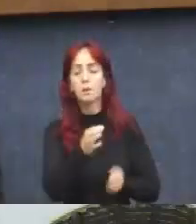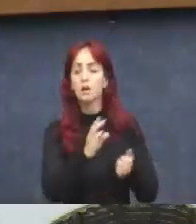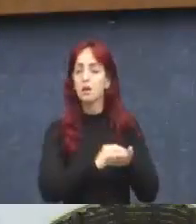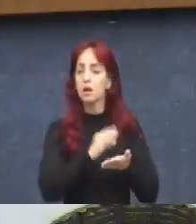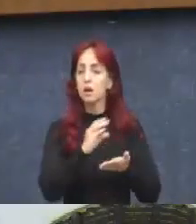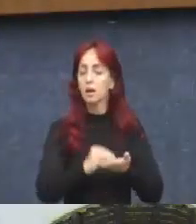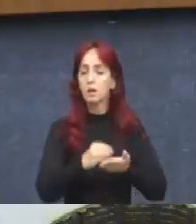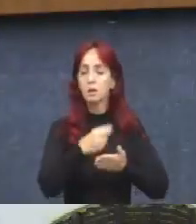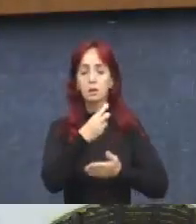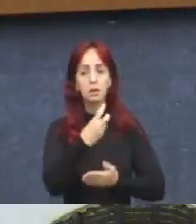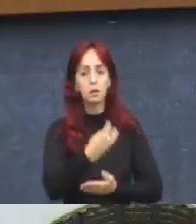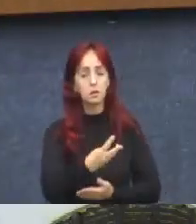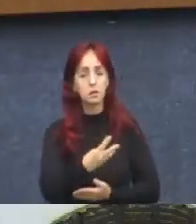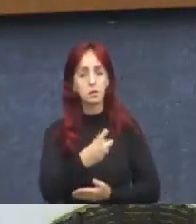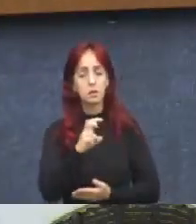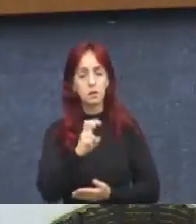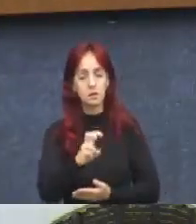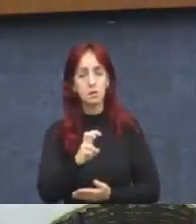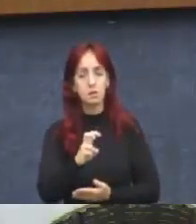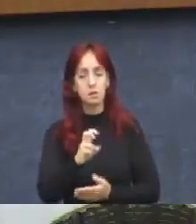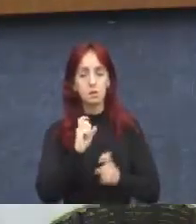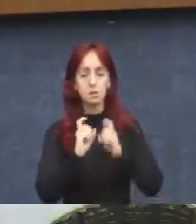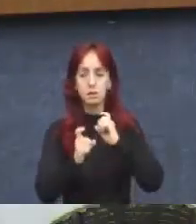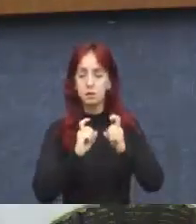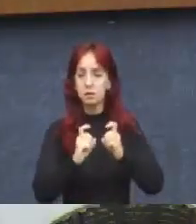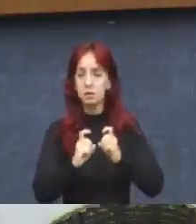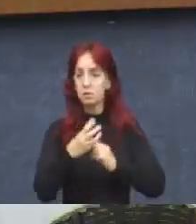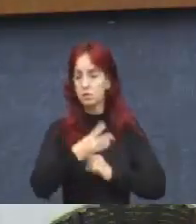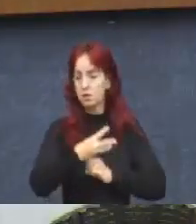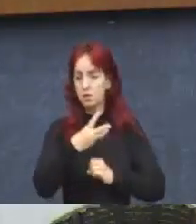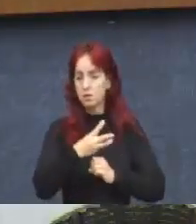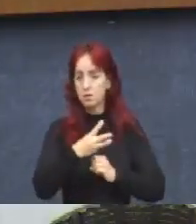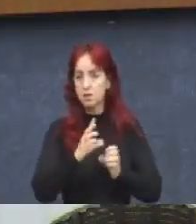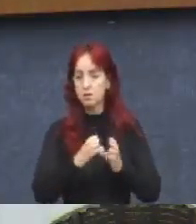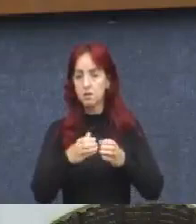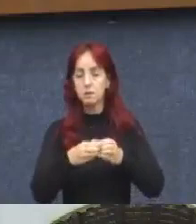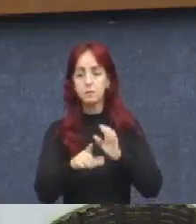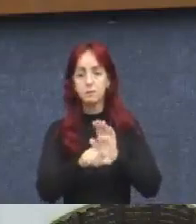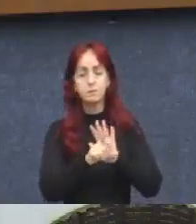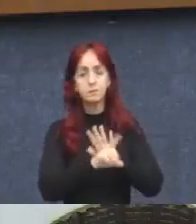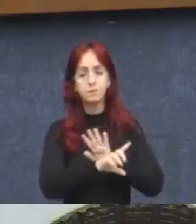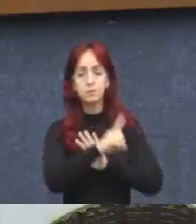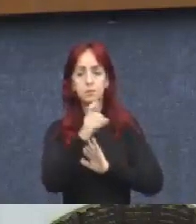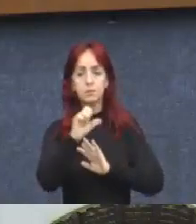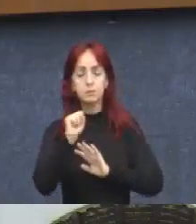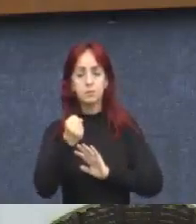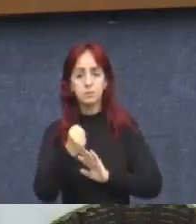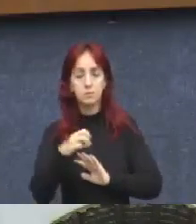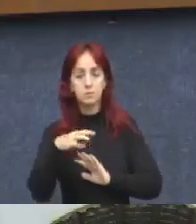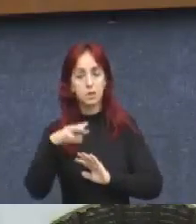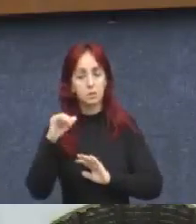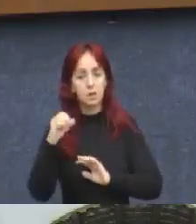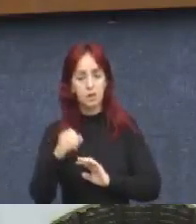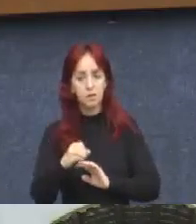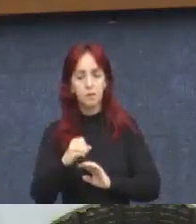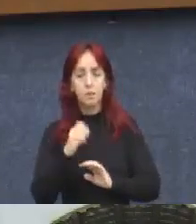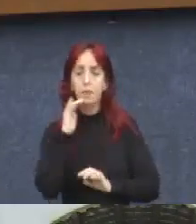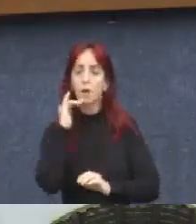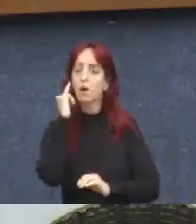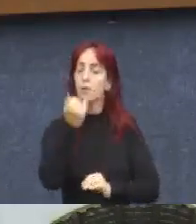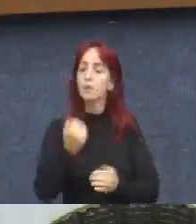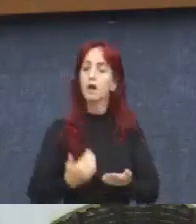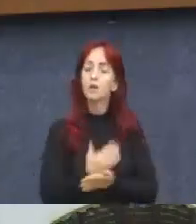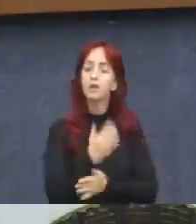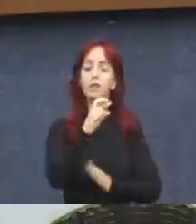ata da 35ª reunião ordinária da 3ª sessão legislativa, realizada em 8 de maio de 2023, eu comunico a sua aprovação